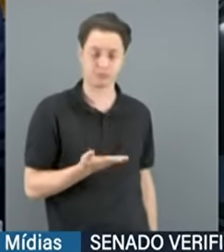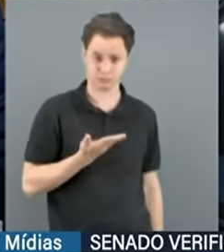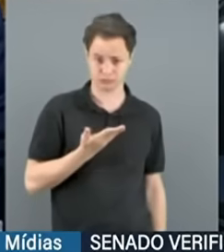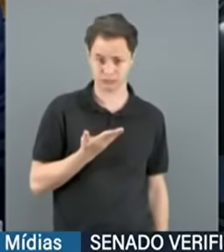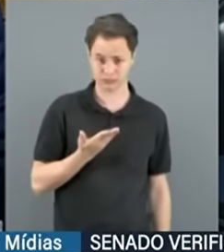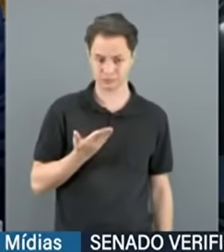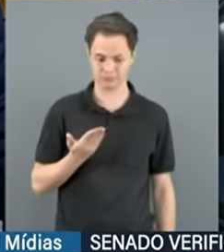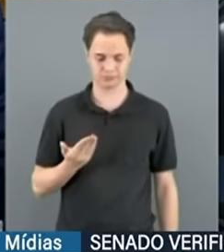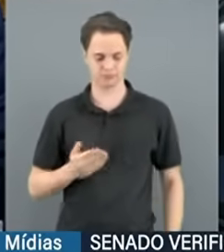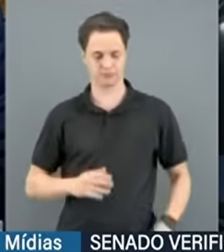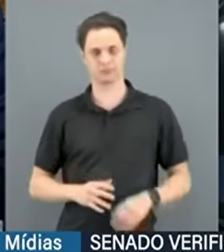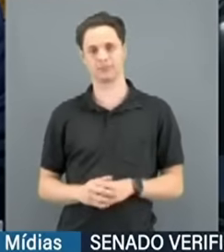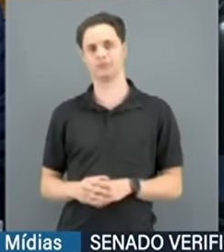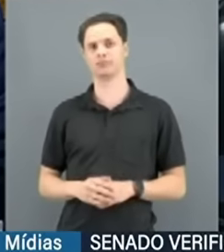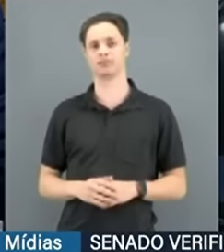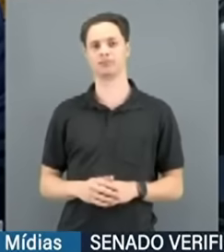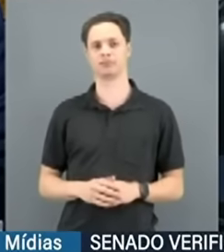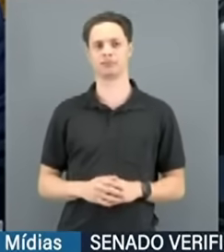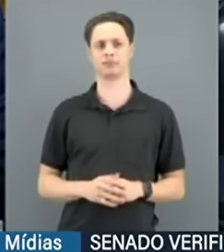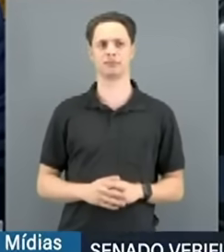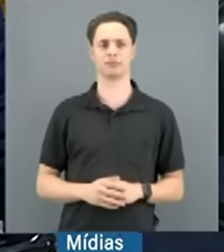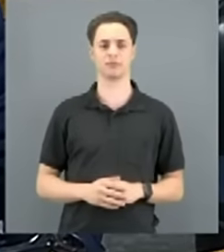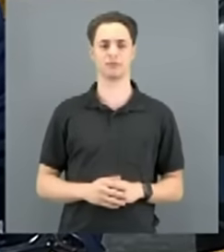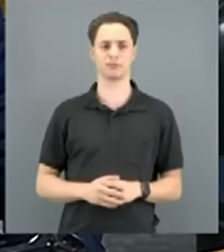sem tamanho.